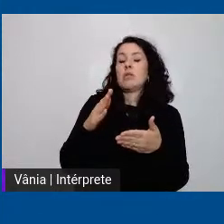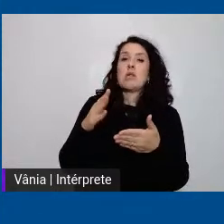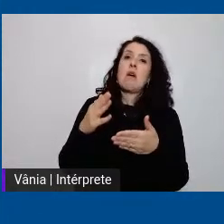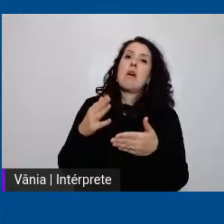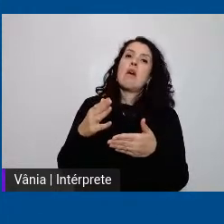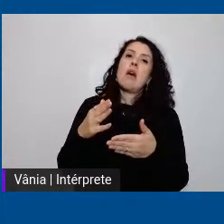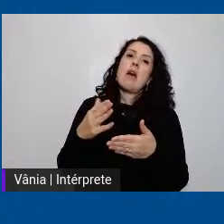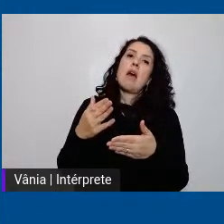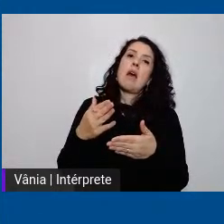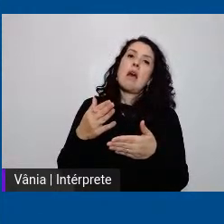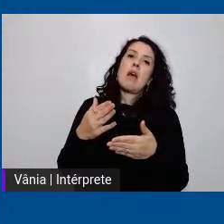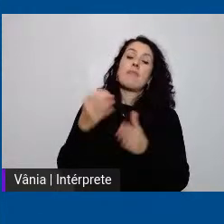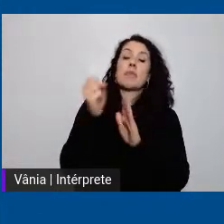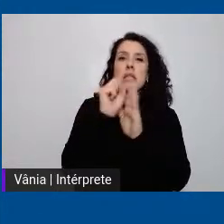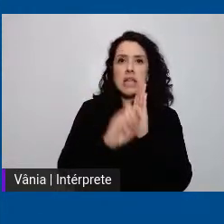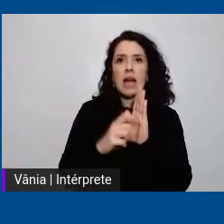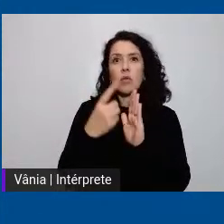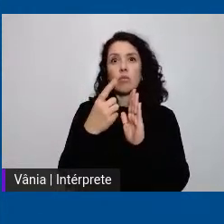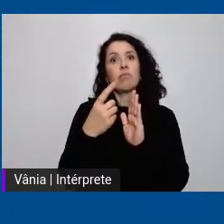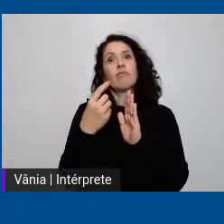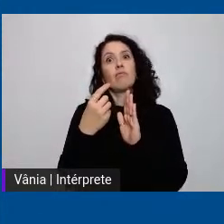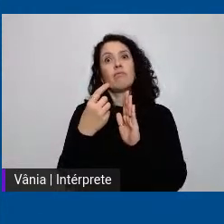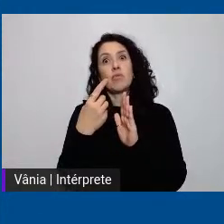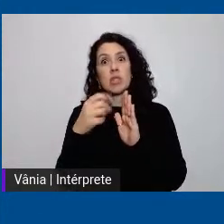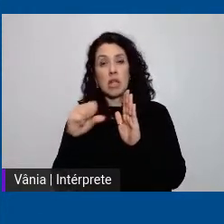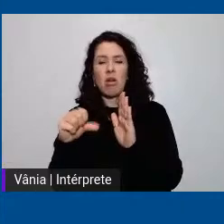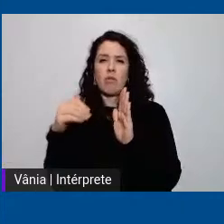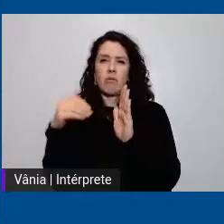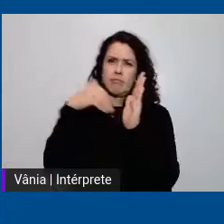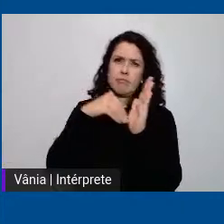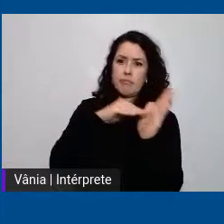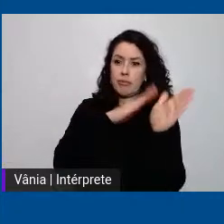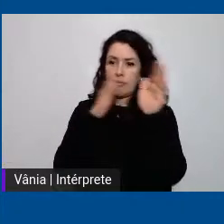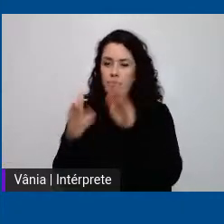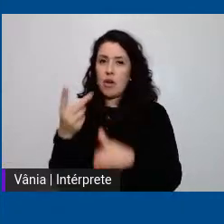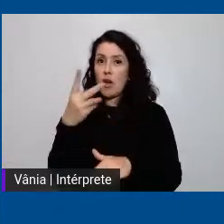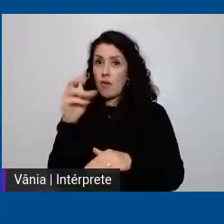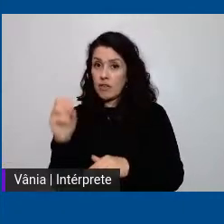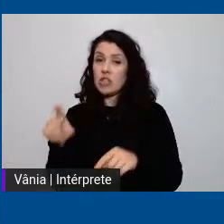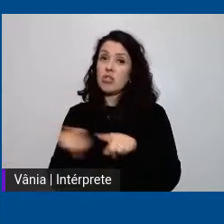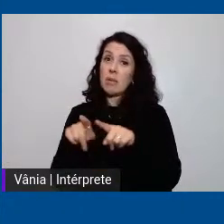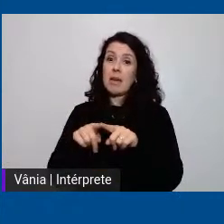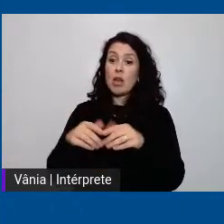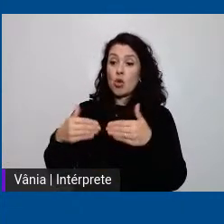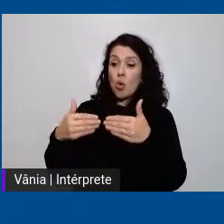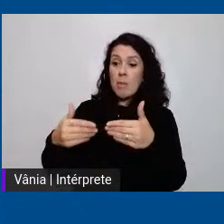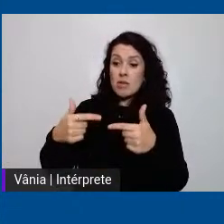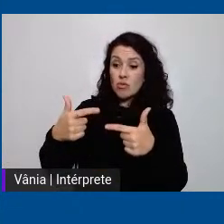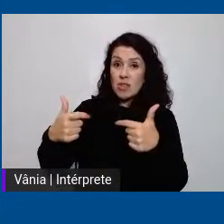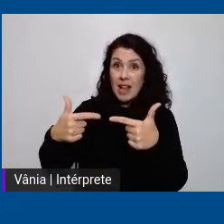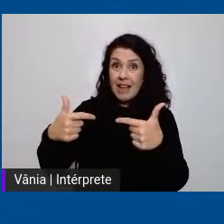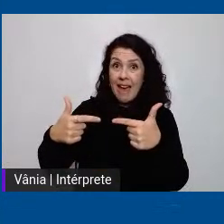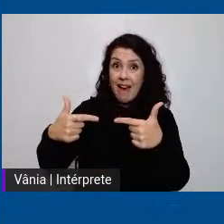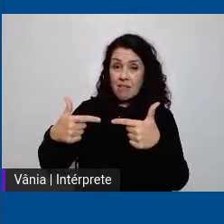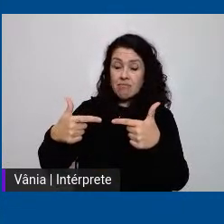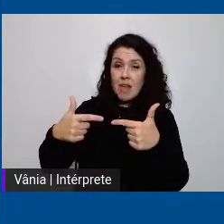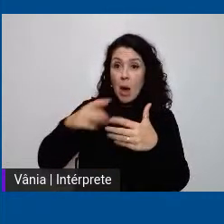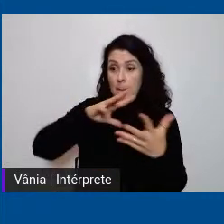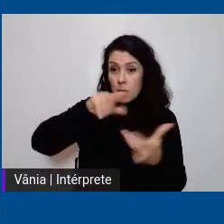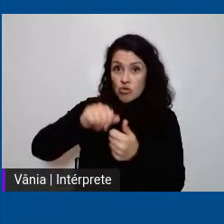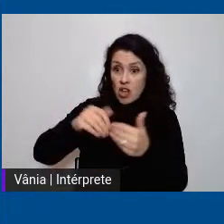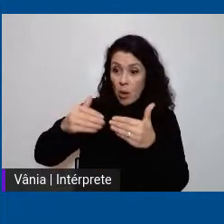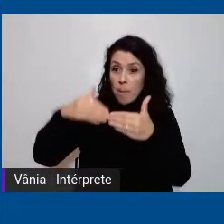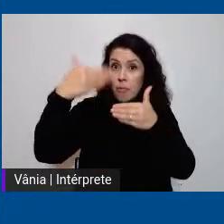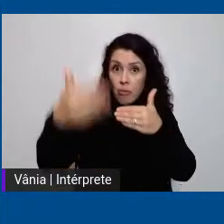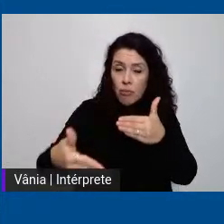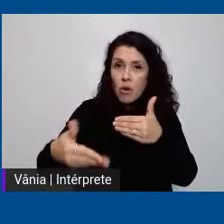muito topográfica, né, do nosso país, esse material e social também,